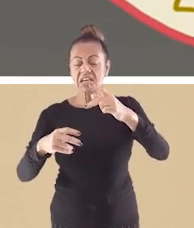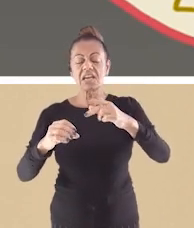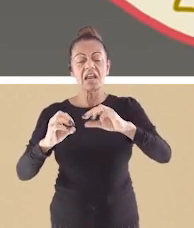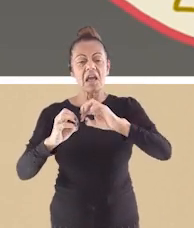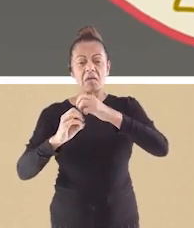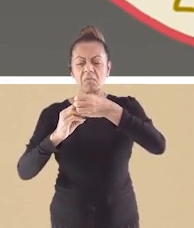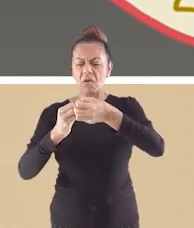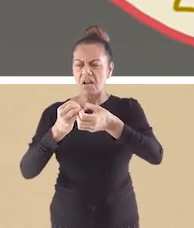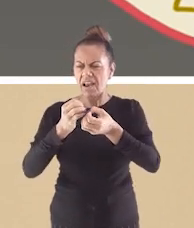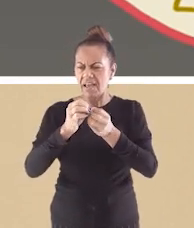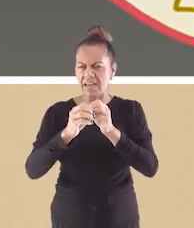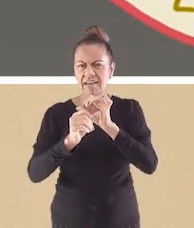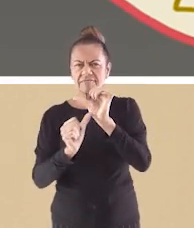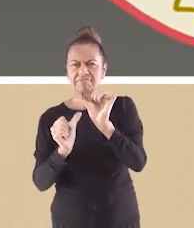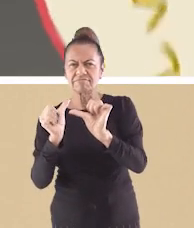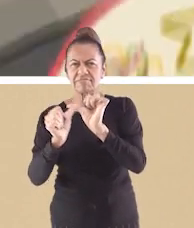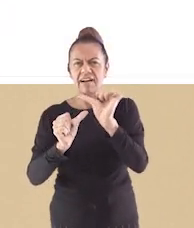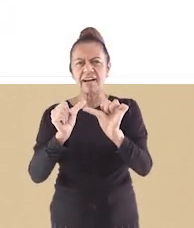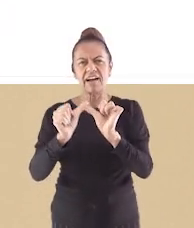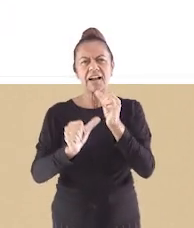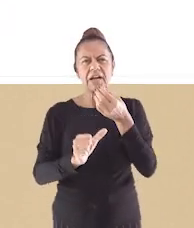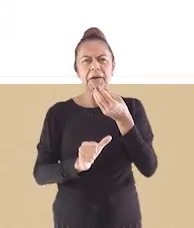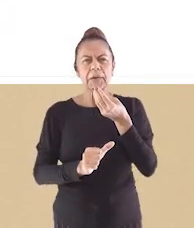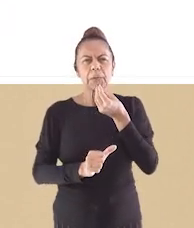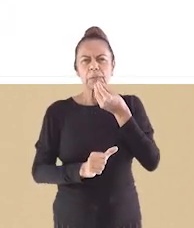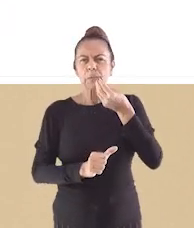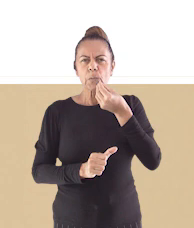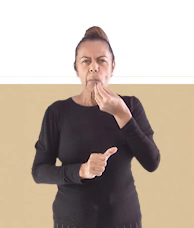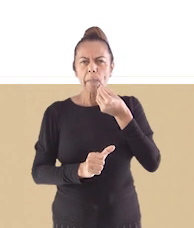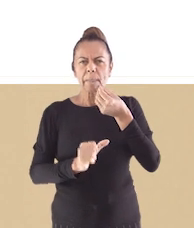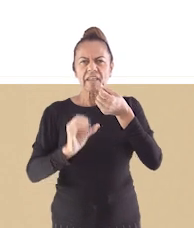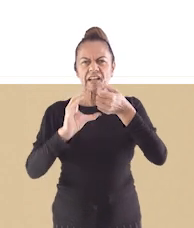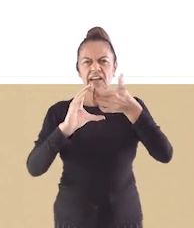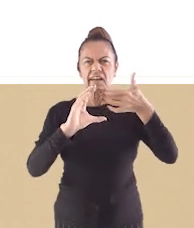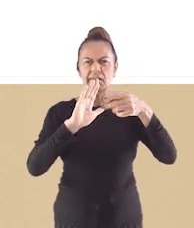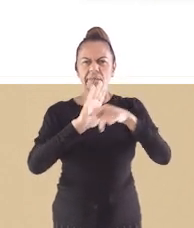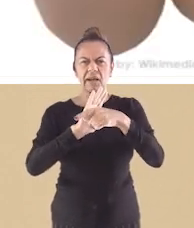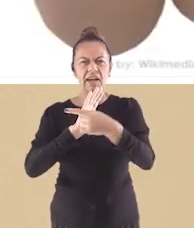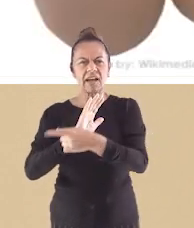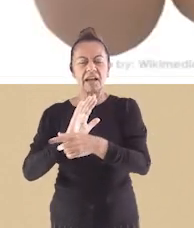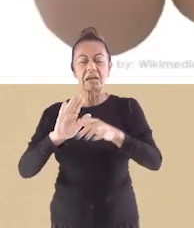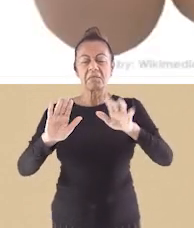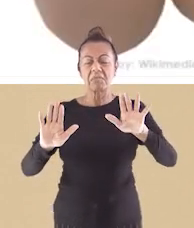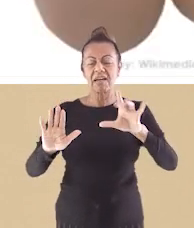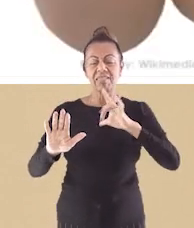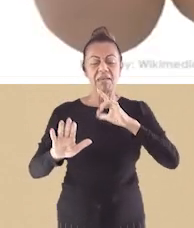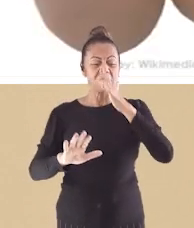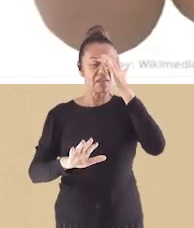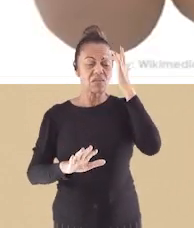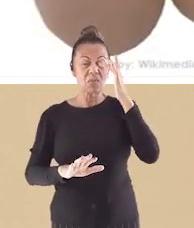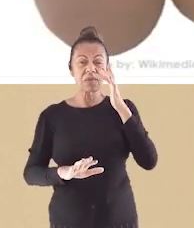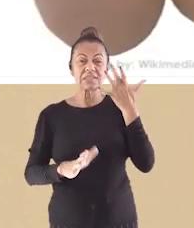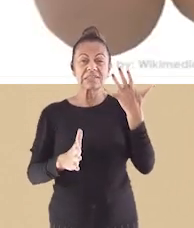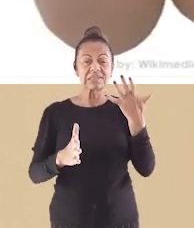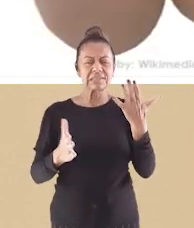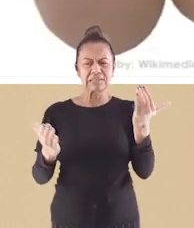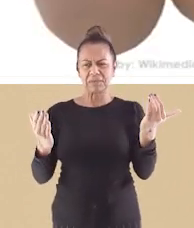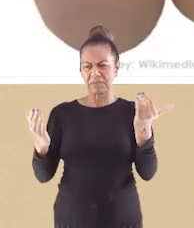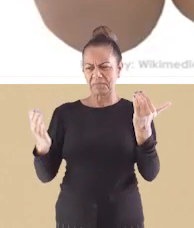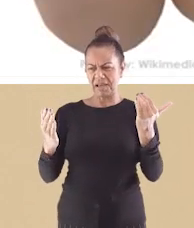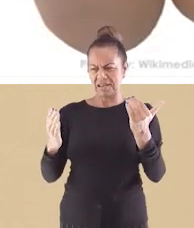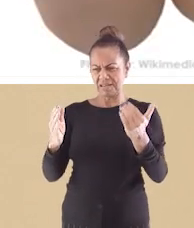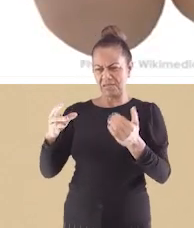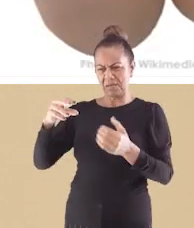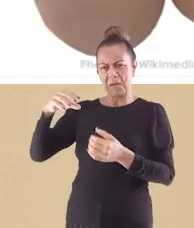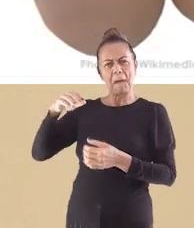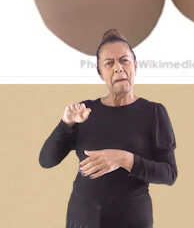produto final um sabor bem característico. Mas, para muita gente, esse queijo fedido é tão apetitoso como lamber os dedos do pé de alguém, o que não está muito longe